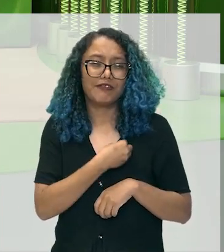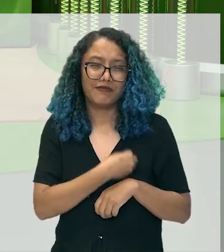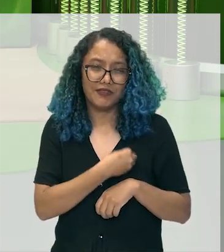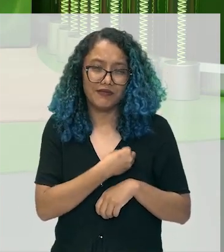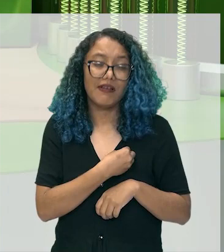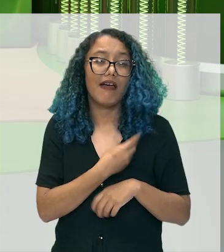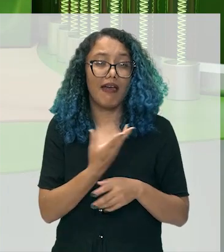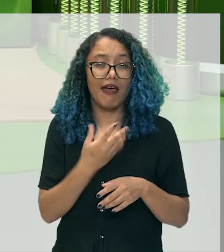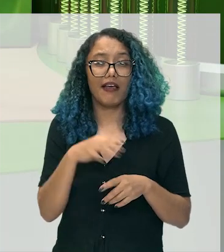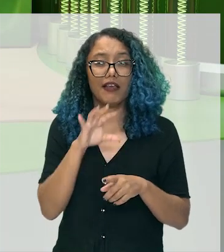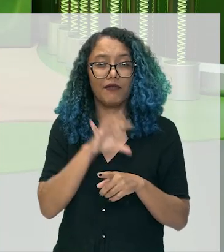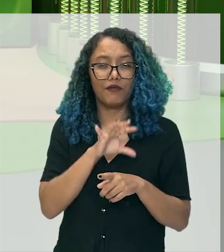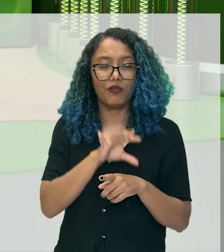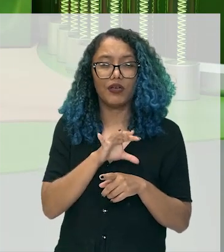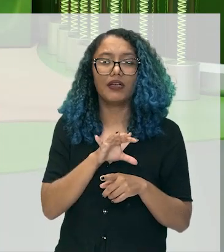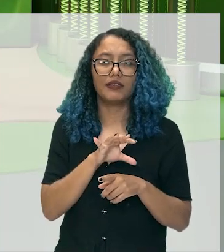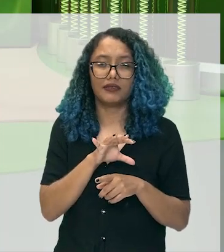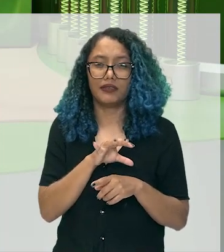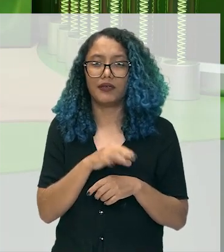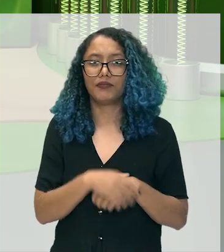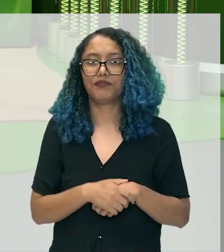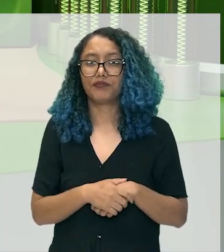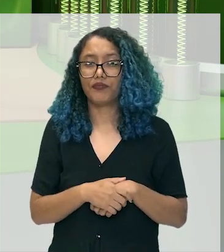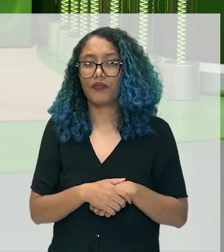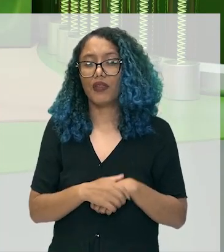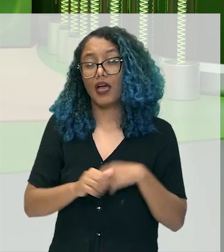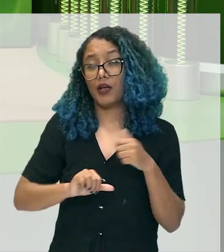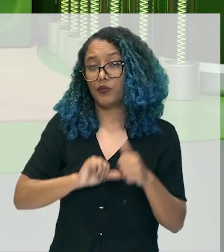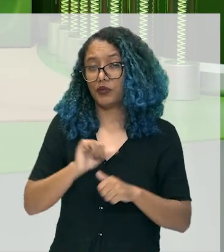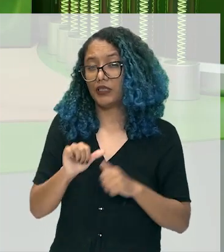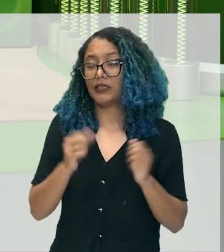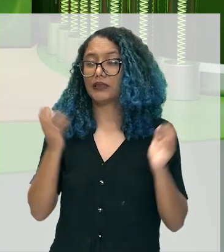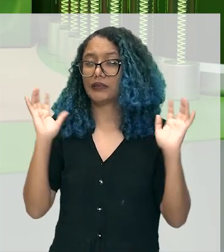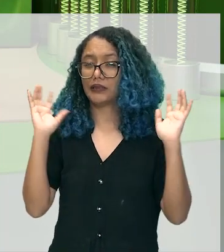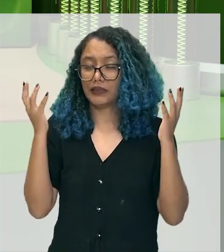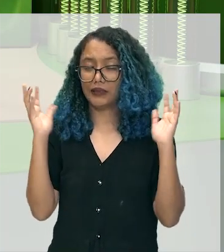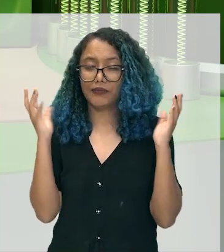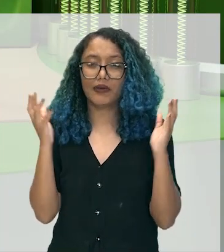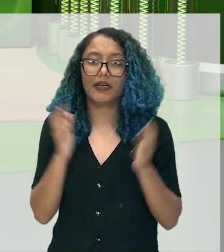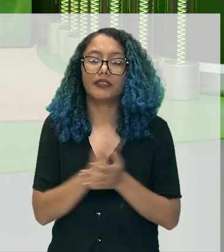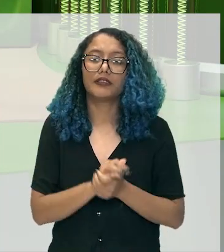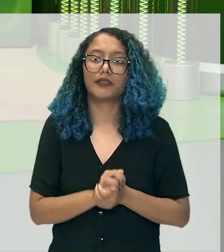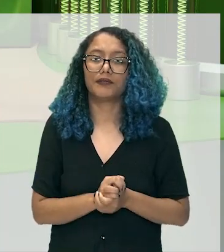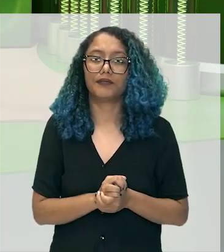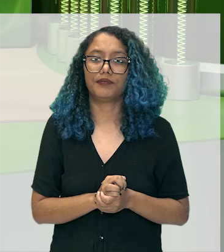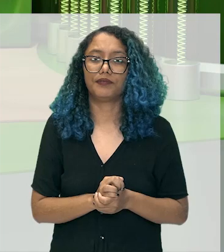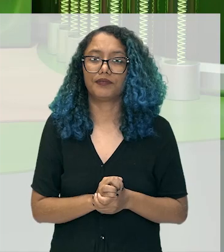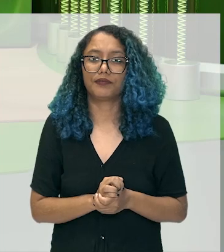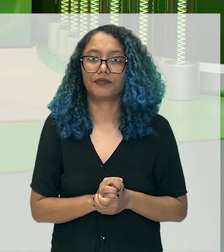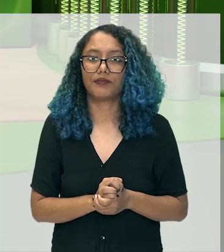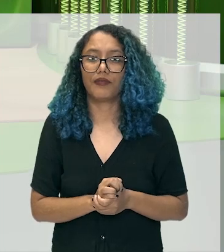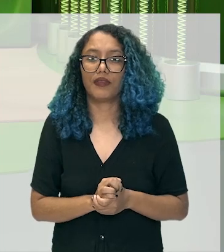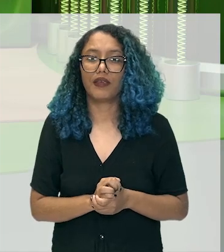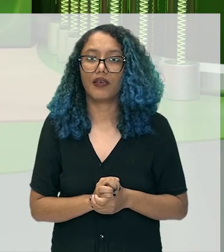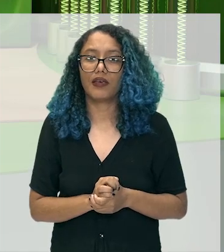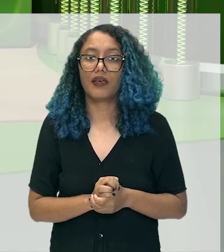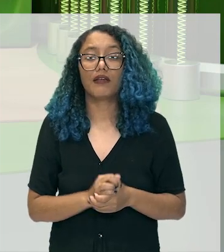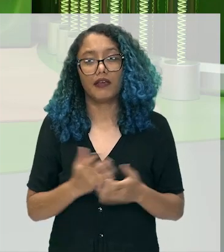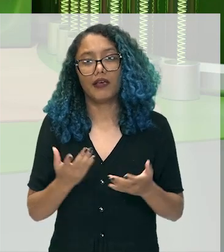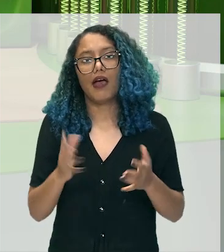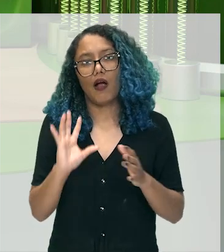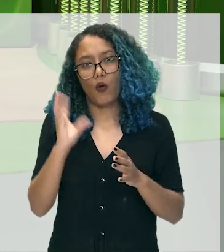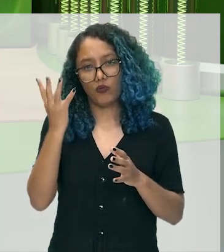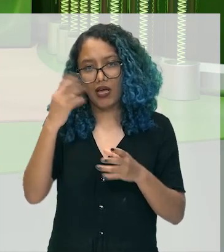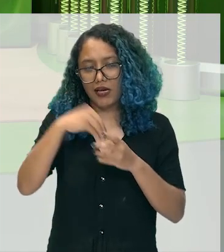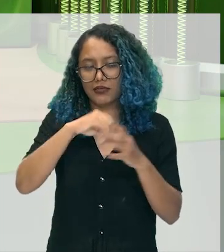que tem influência das alterações, né, climáticas que o planeta Terra vem sofrendo,